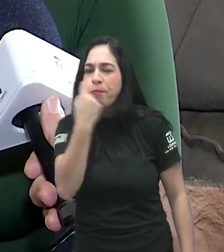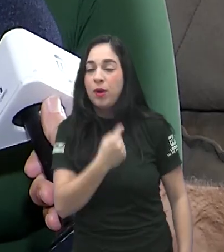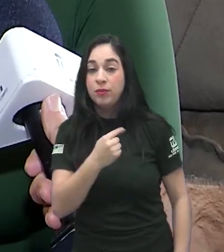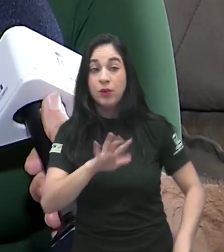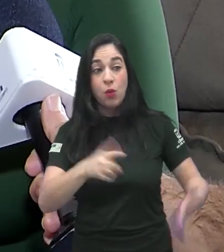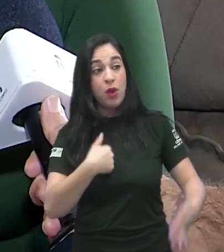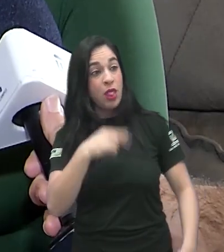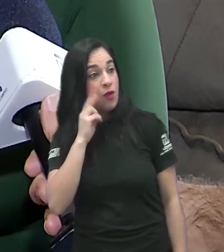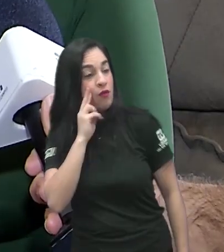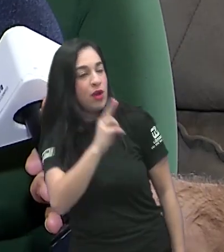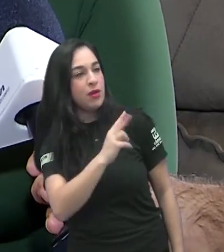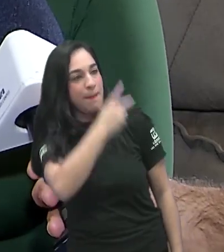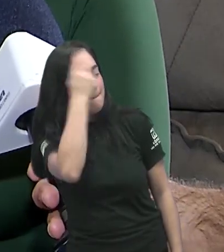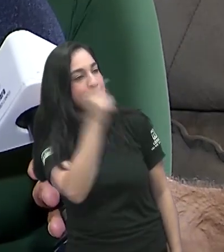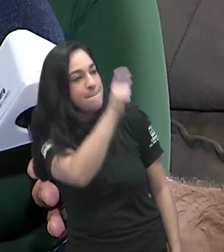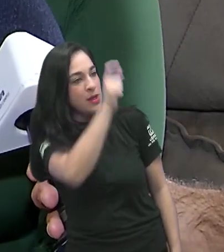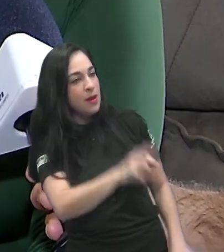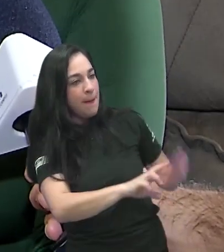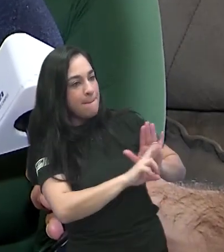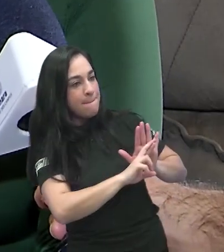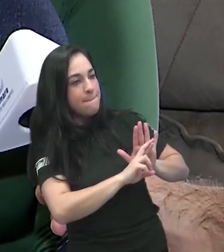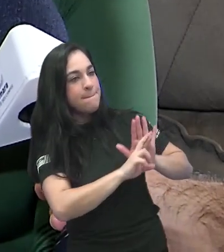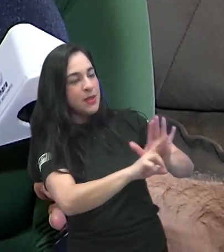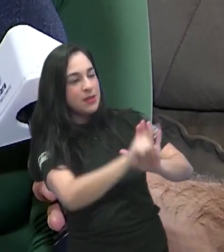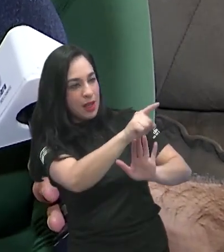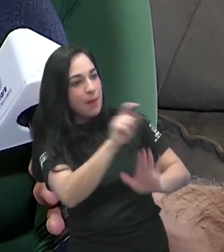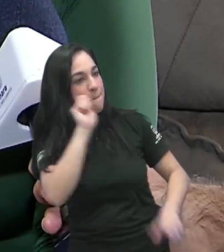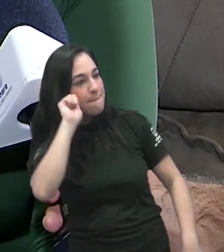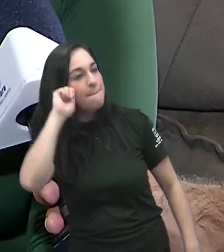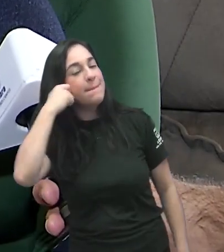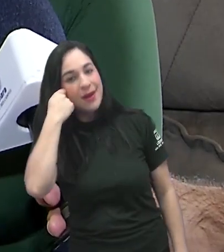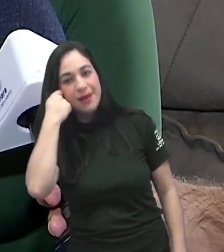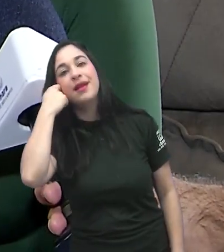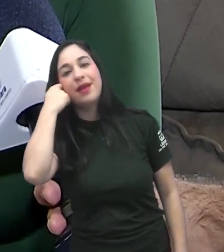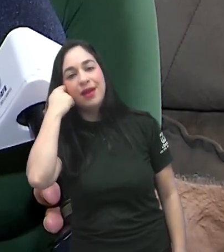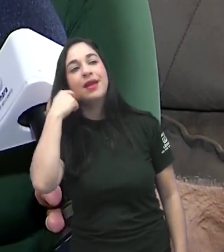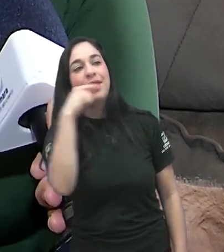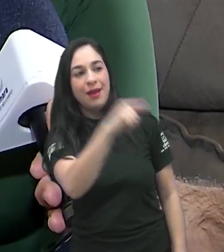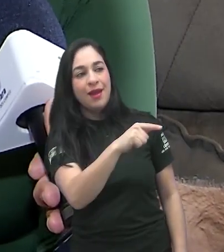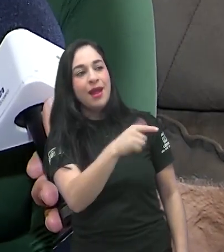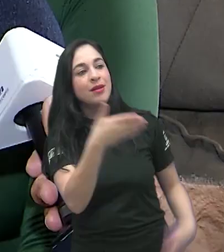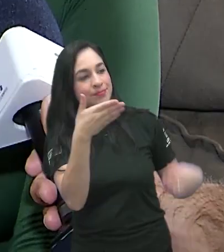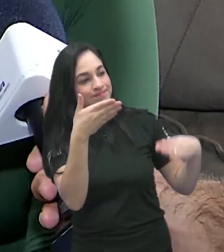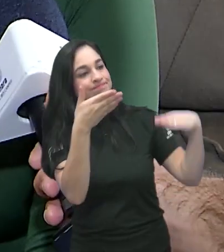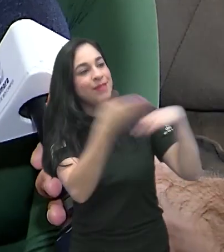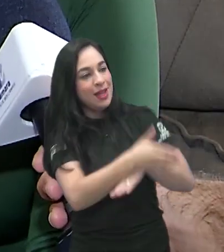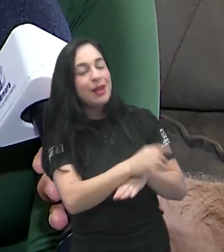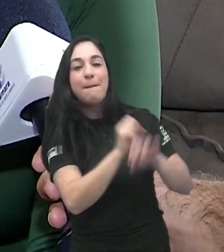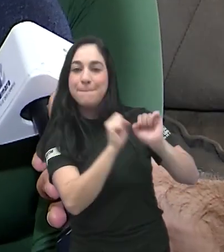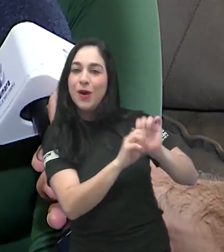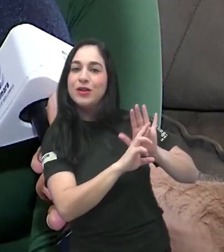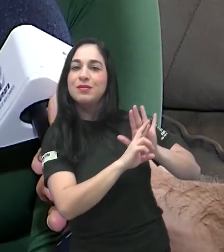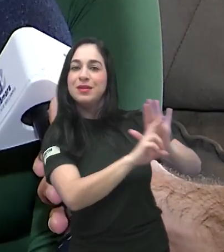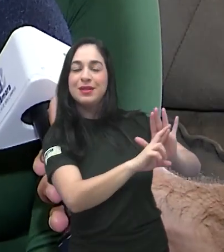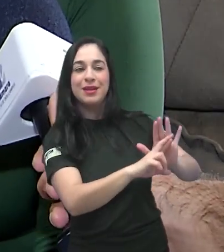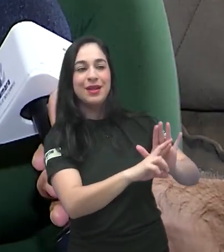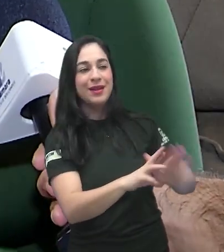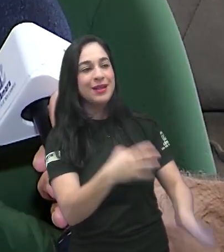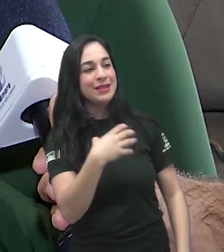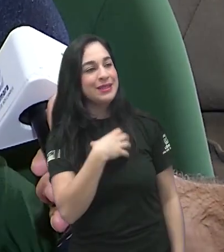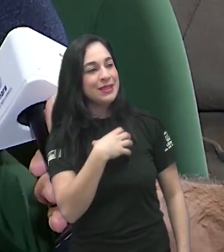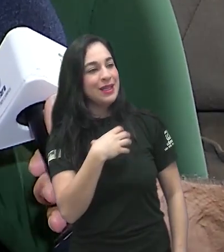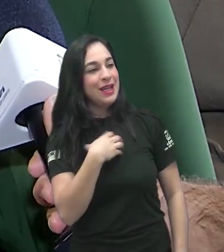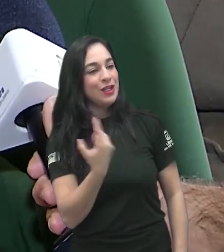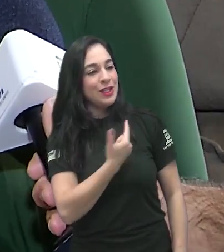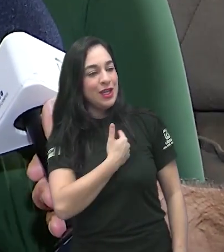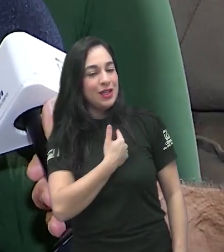pessoa ali negra é como se eu me olho no espelho, vendo ela realmente exercendo talvez um sonho de estar ali, de estar